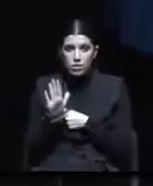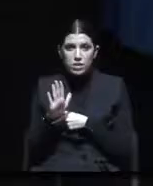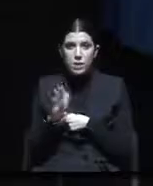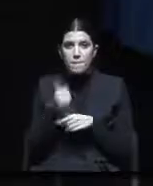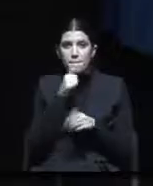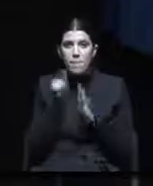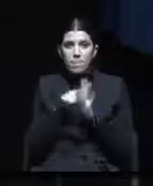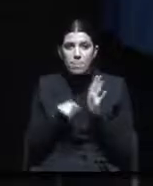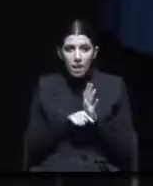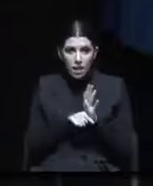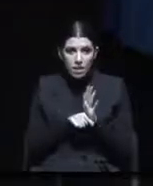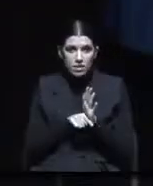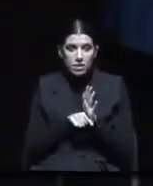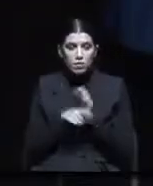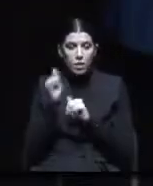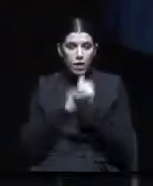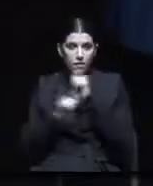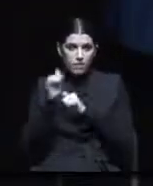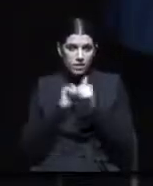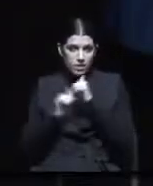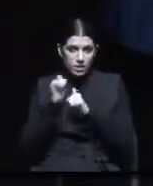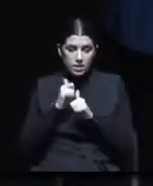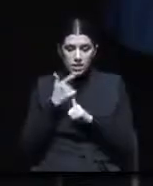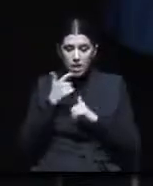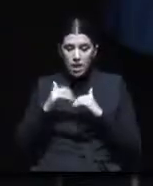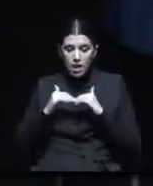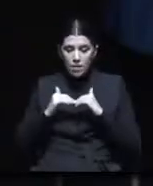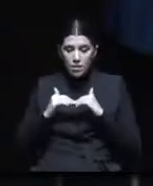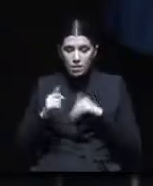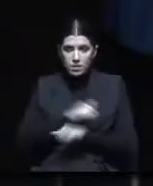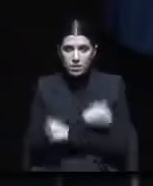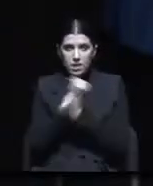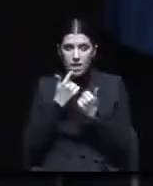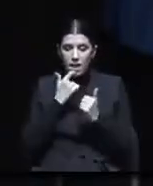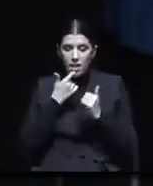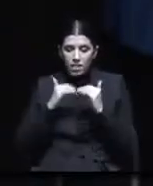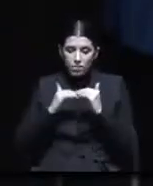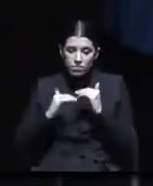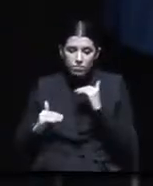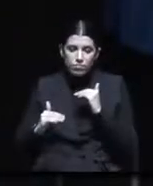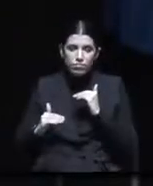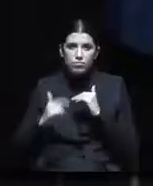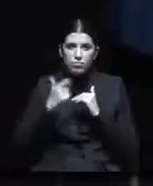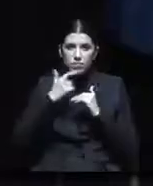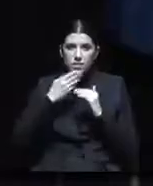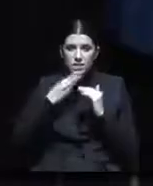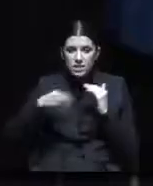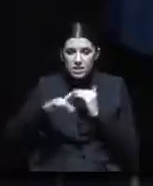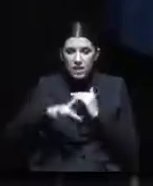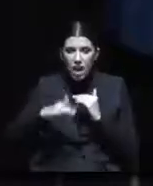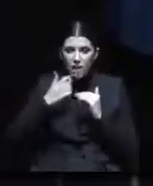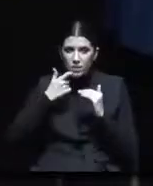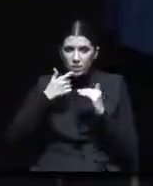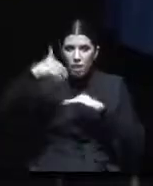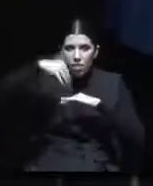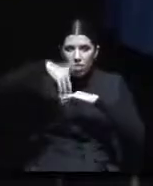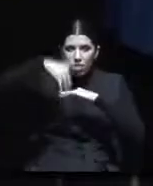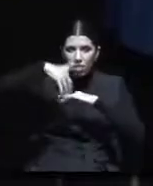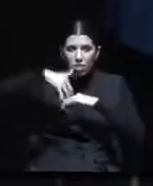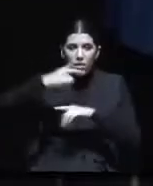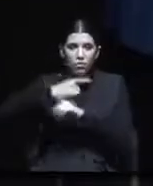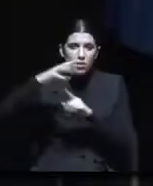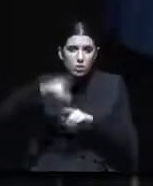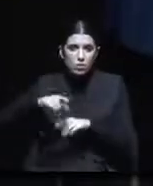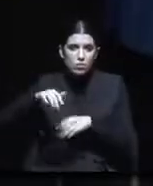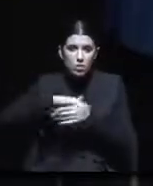de medidas para reverter a impermeabilização da cidade, uma vez que Lisboa vivencia com uma certa frequência